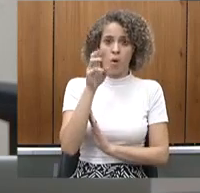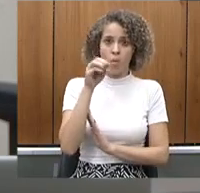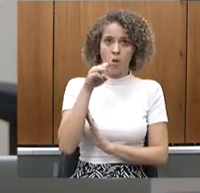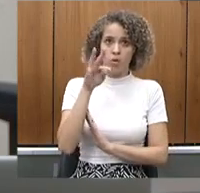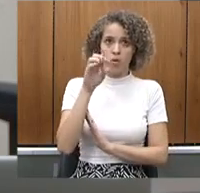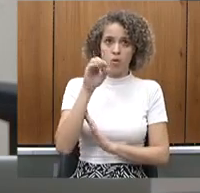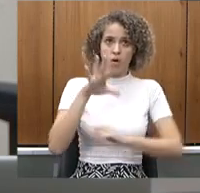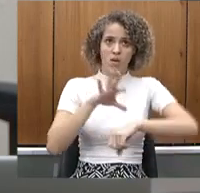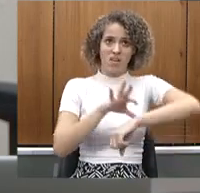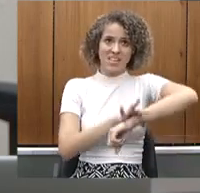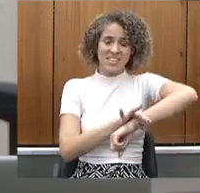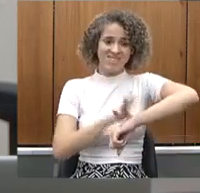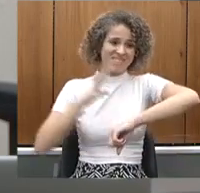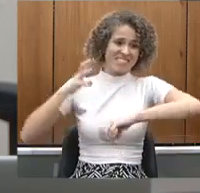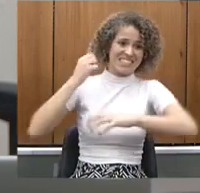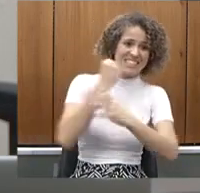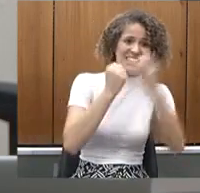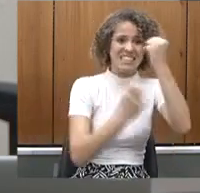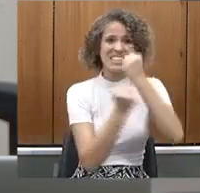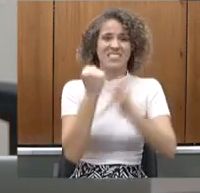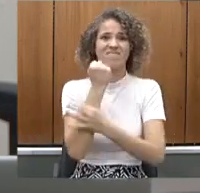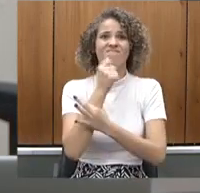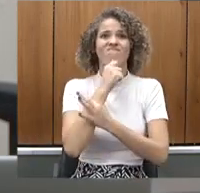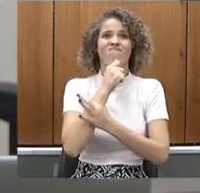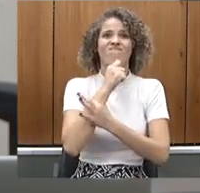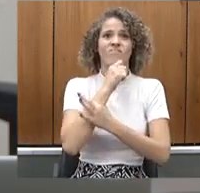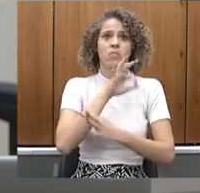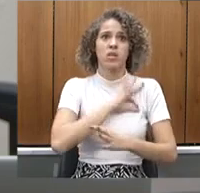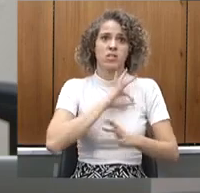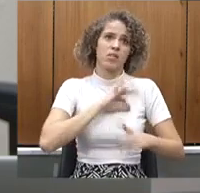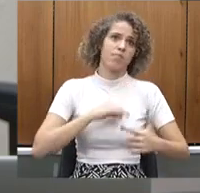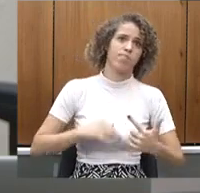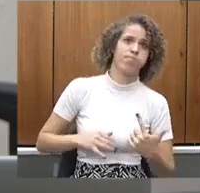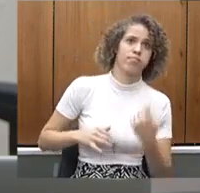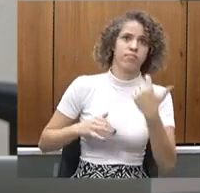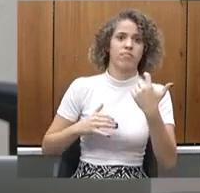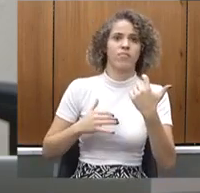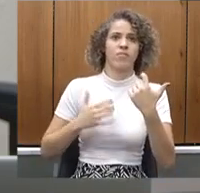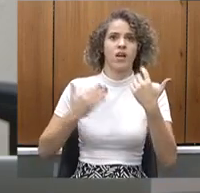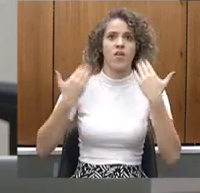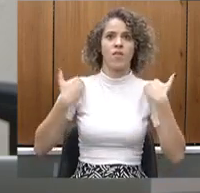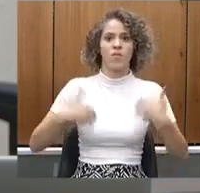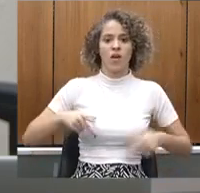e ele sozinho não deu conta de segurar policial penal baleado tetraplégico